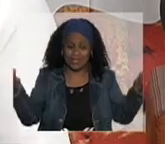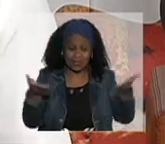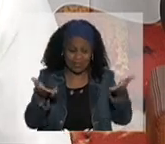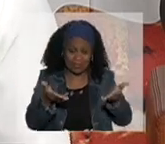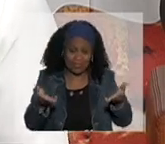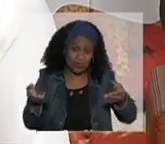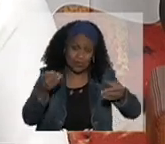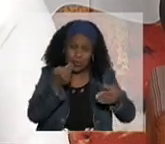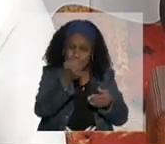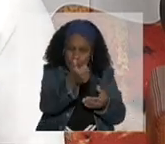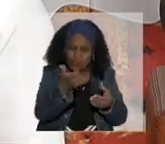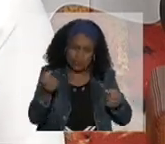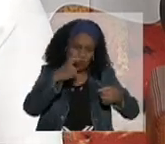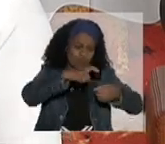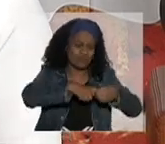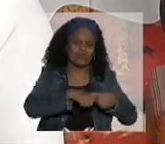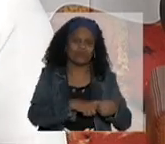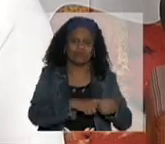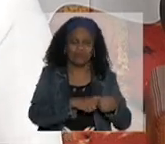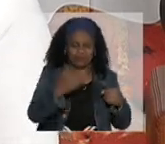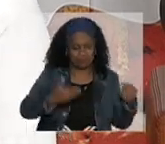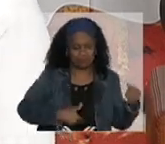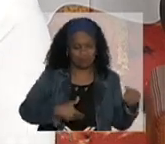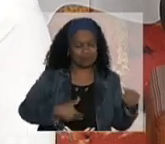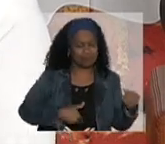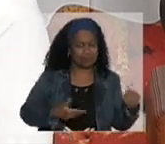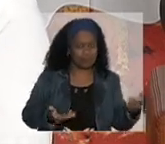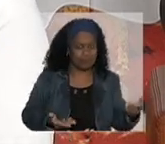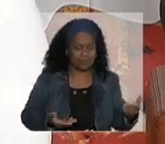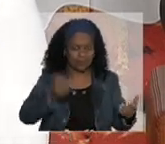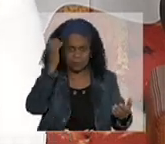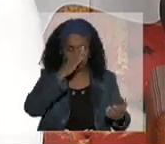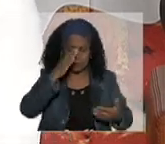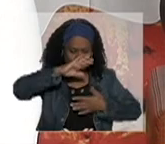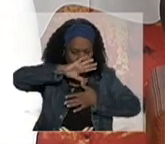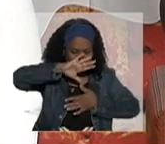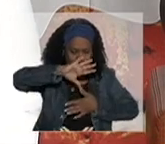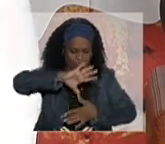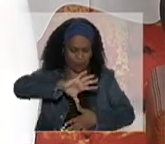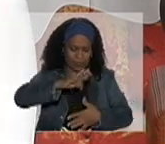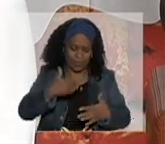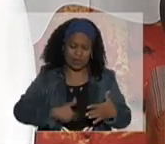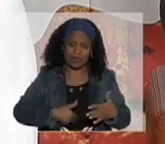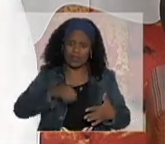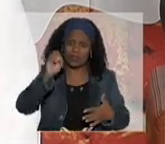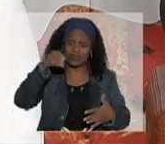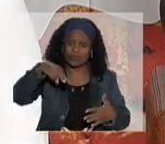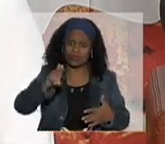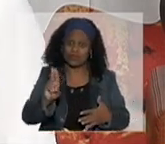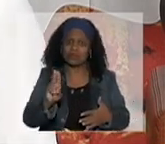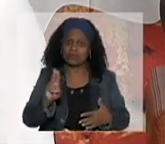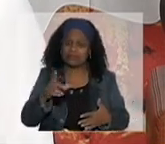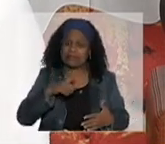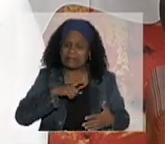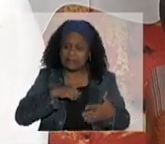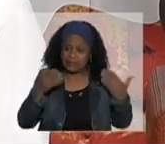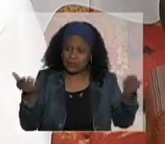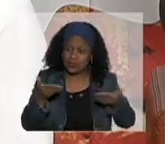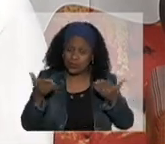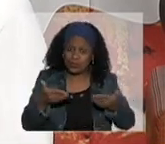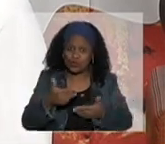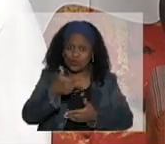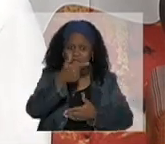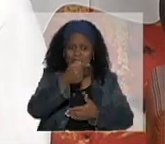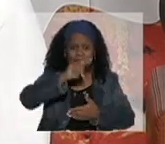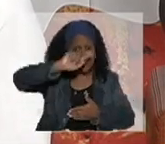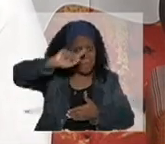pequenos passos, né, no caminho do Brasil para a saída, de fato, do mapa da fome, da ONU, a gente vê que existe